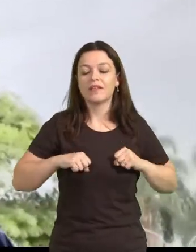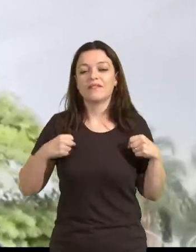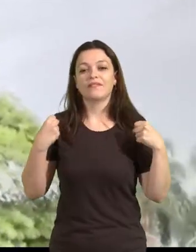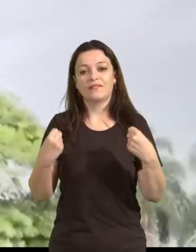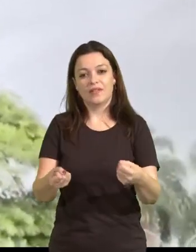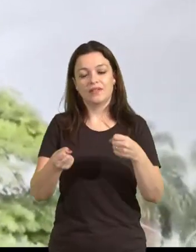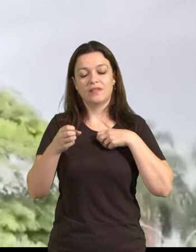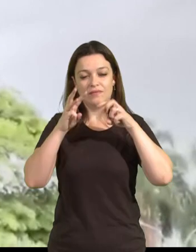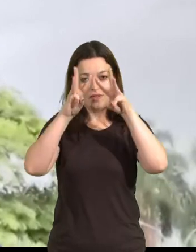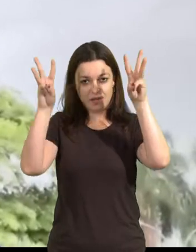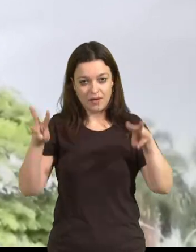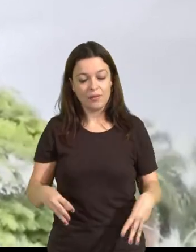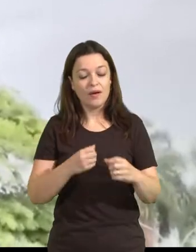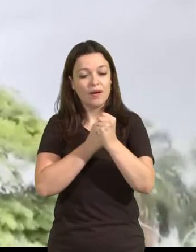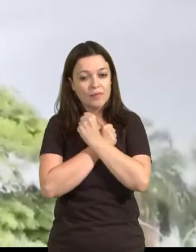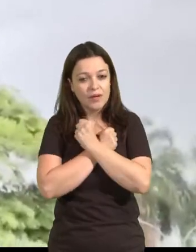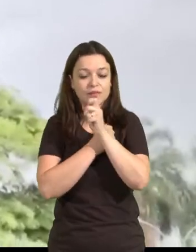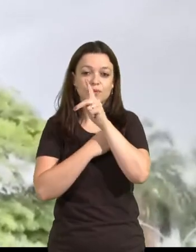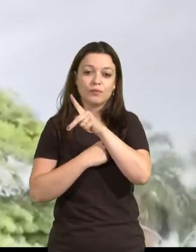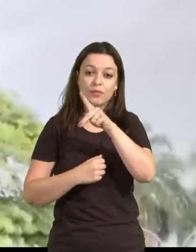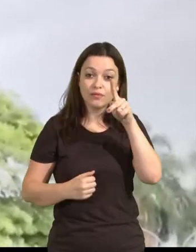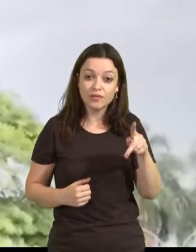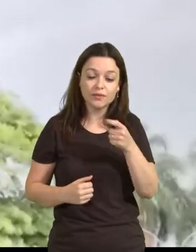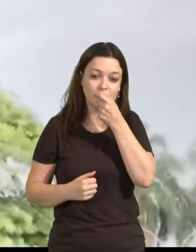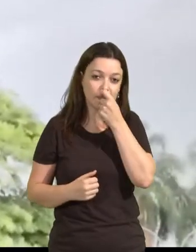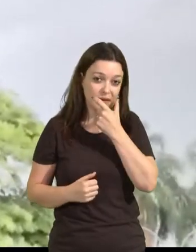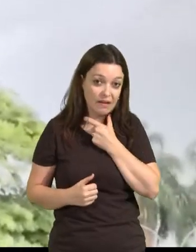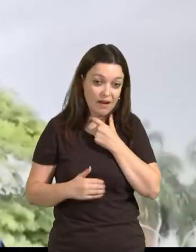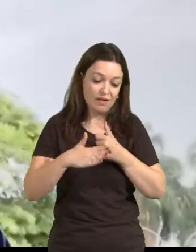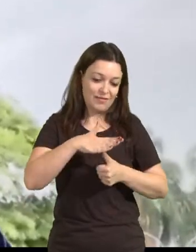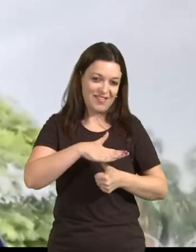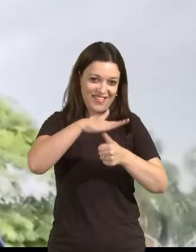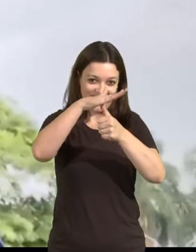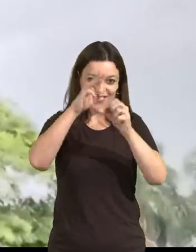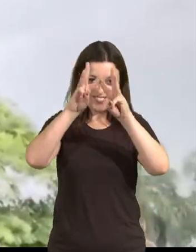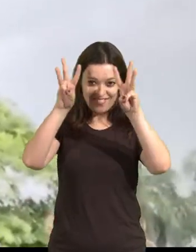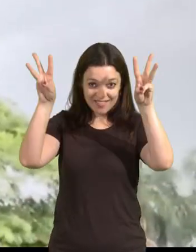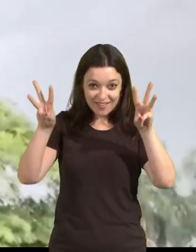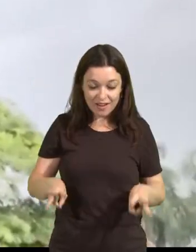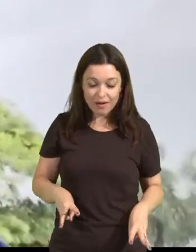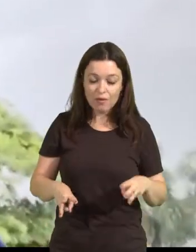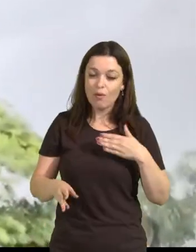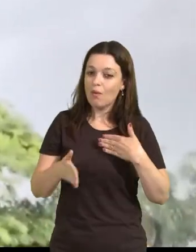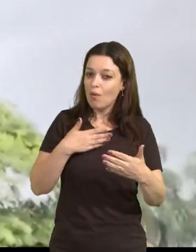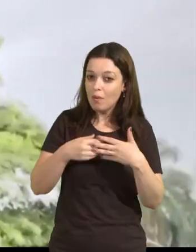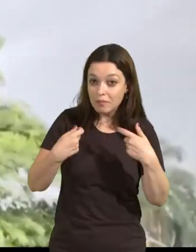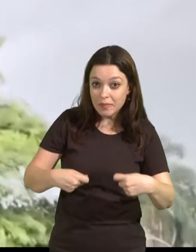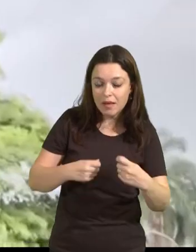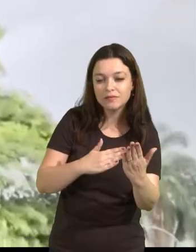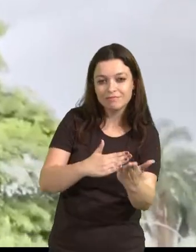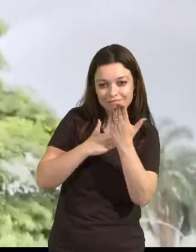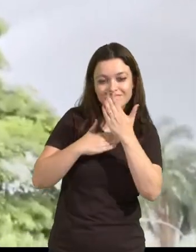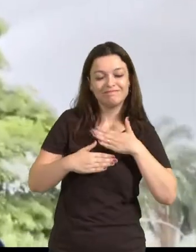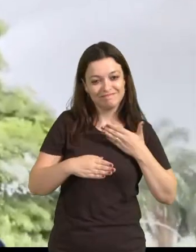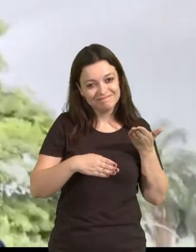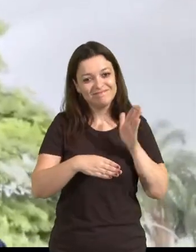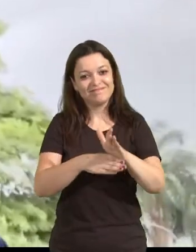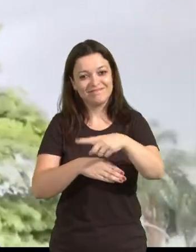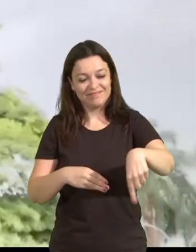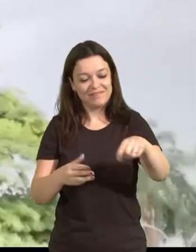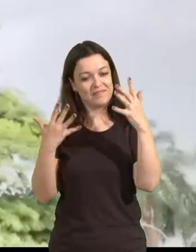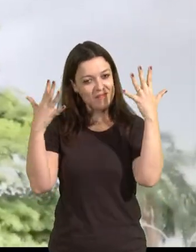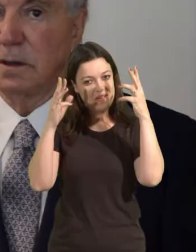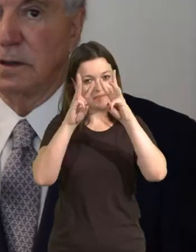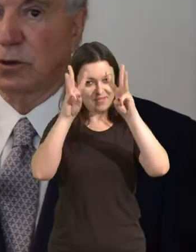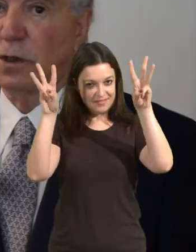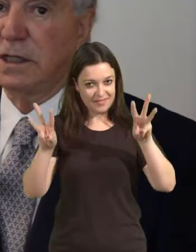Um abraço ao professor Ricardo, reitor dessa instituição. E contem conosco, parabéns aos 107 anos da Universidade